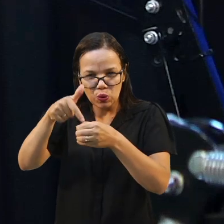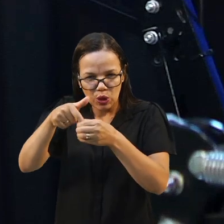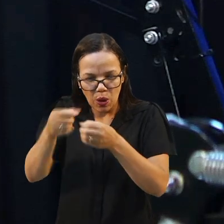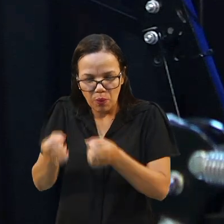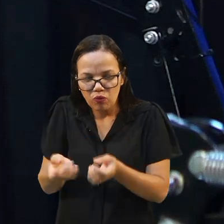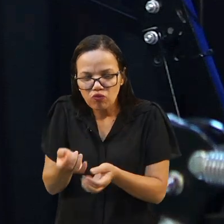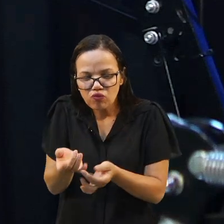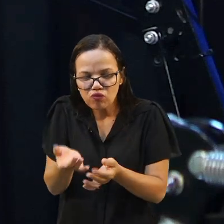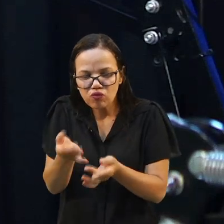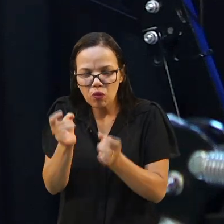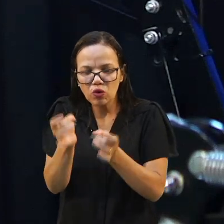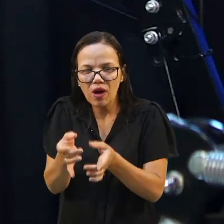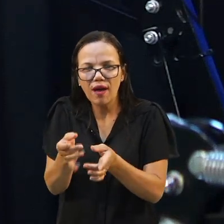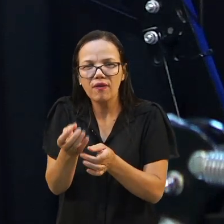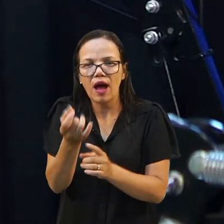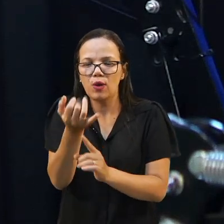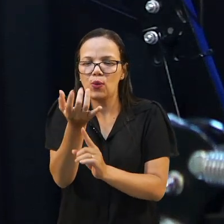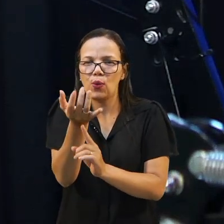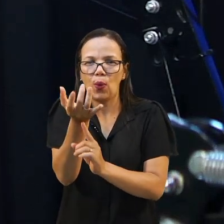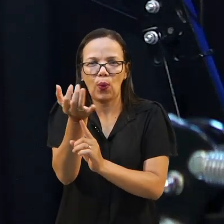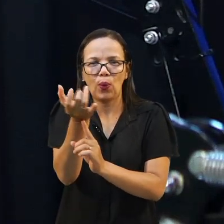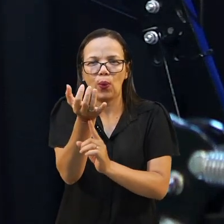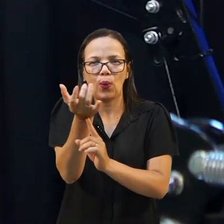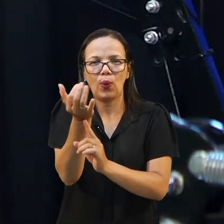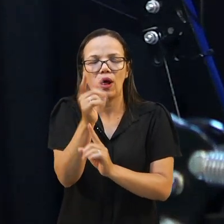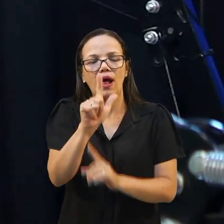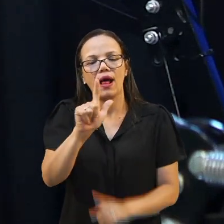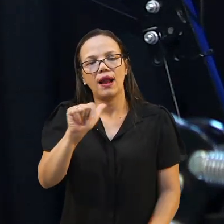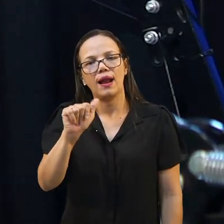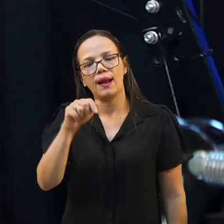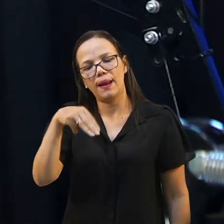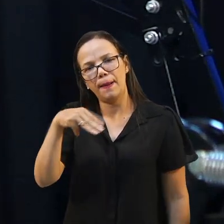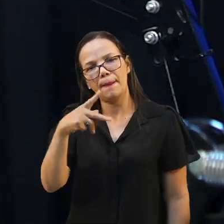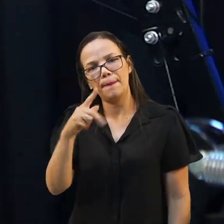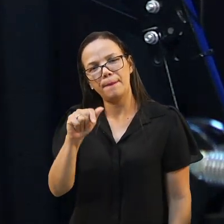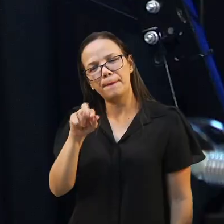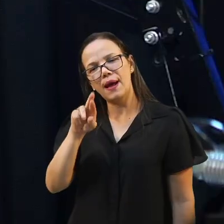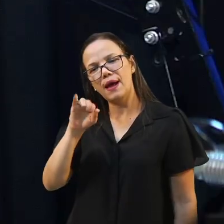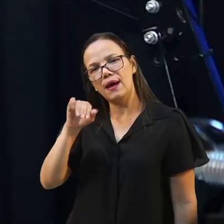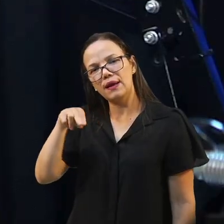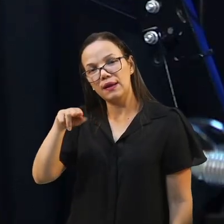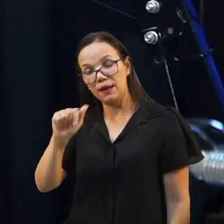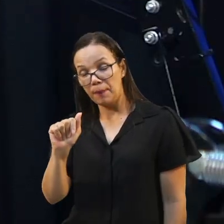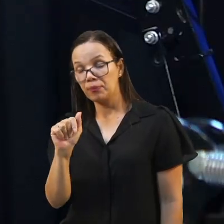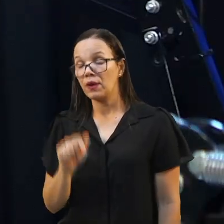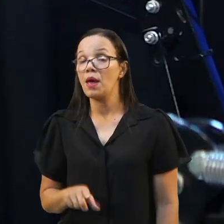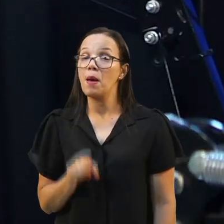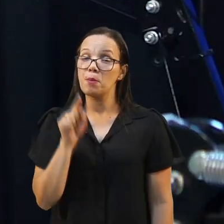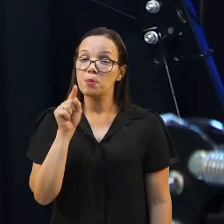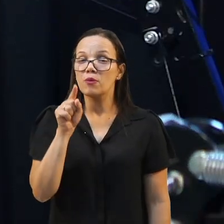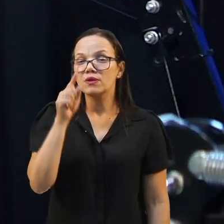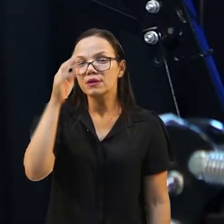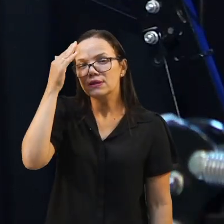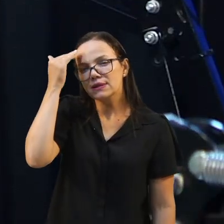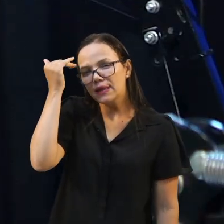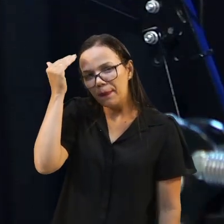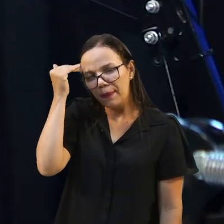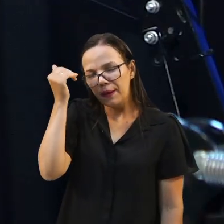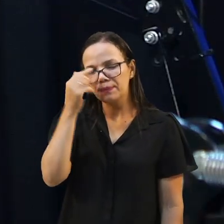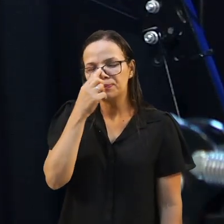atendiam. Quando, para vocês acompanharem em termos de história,